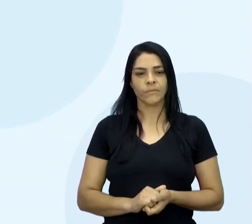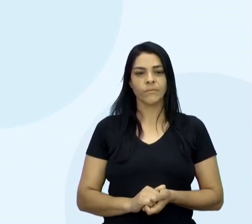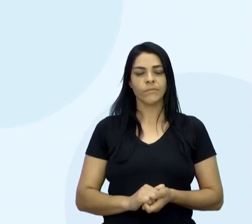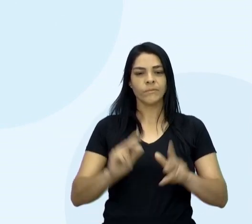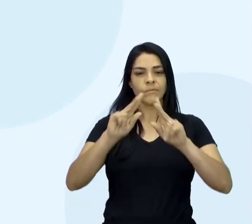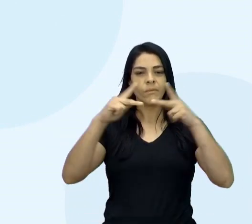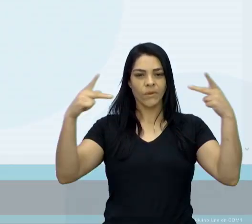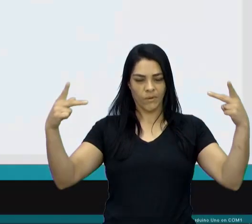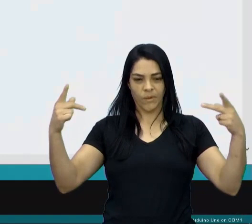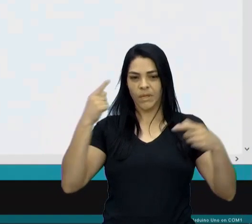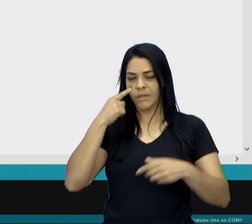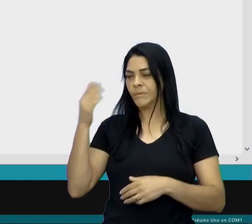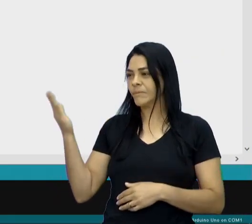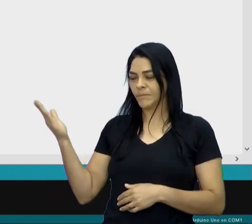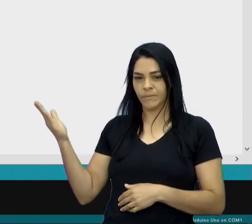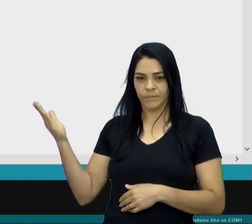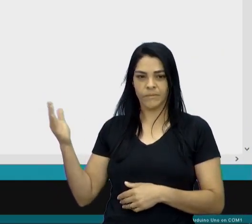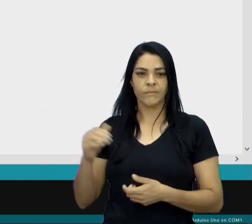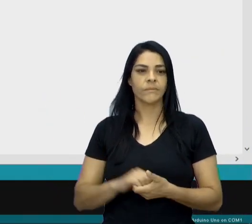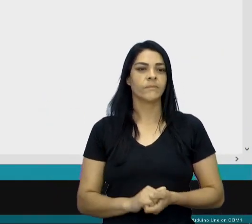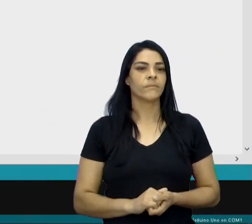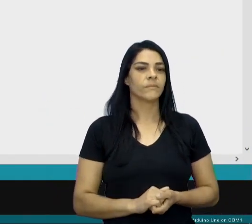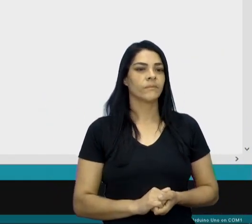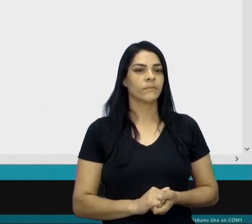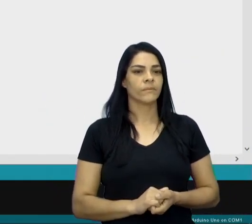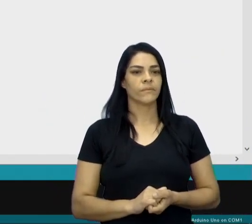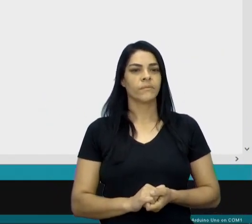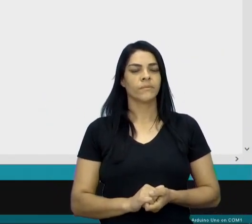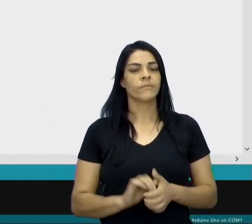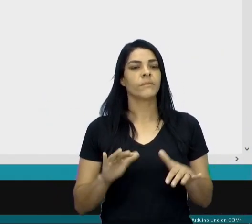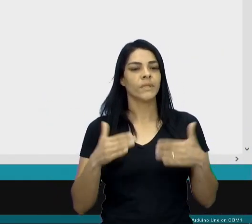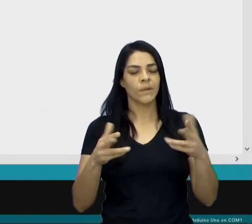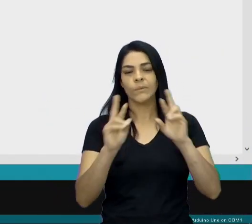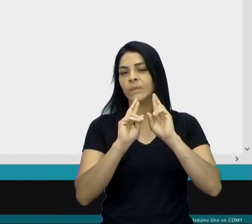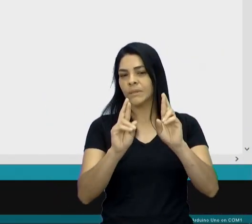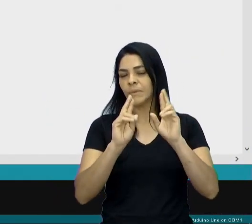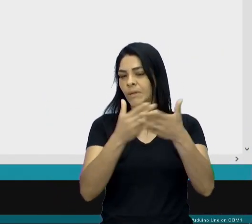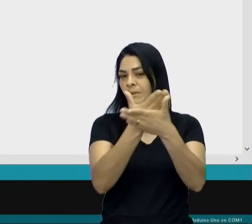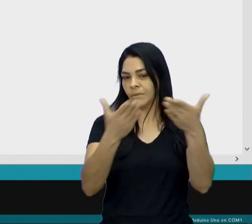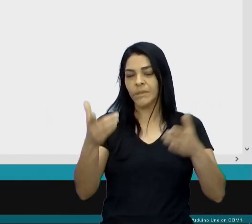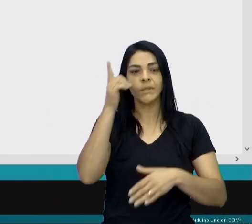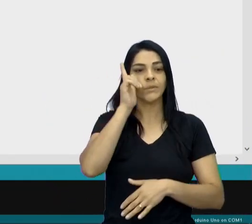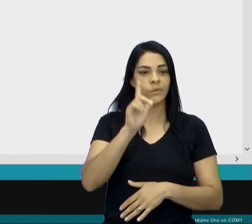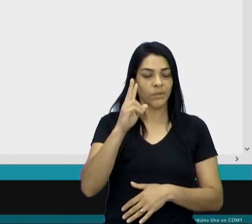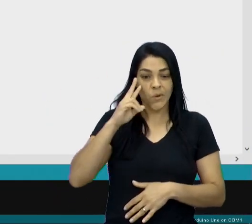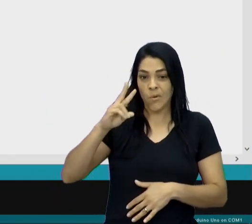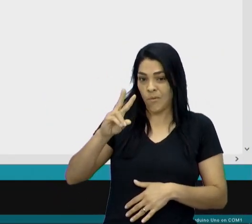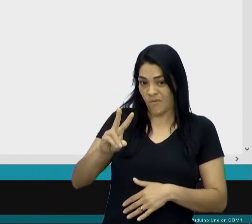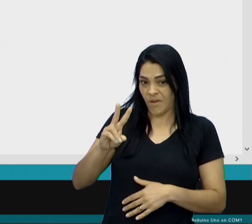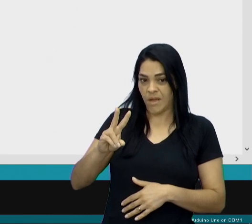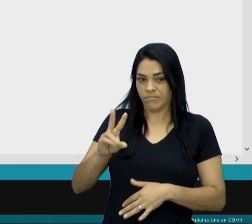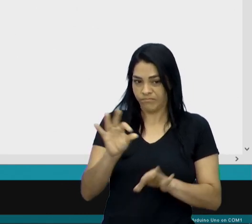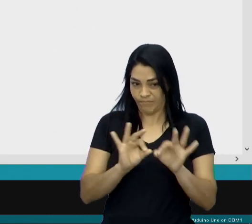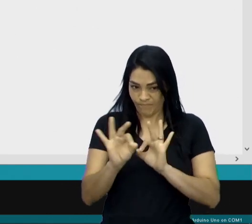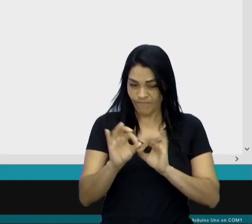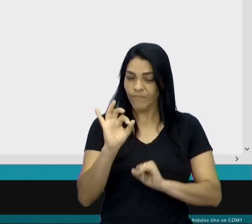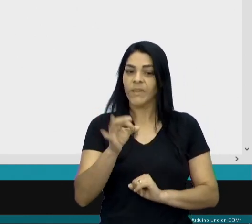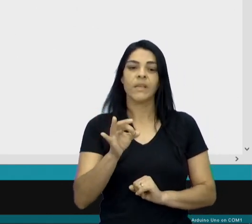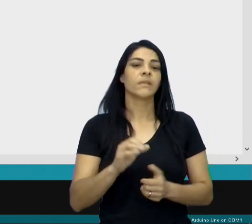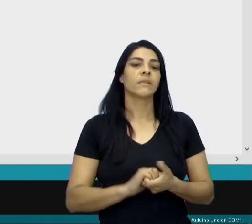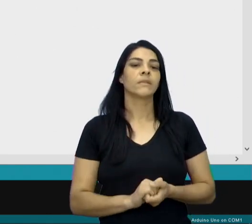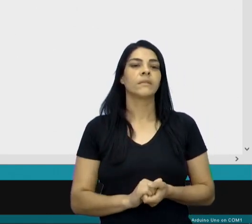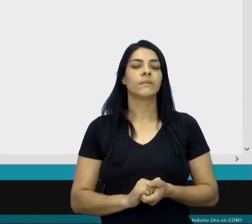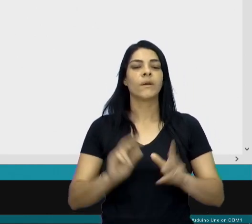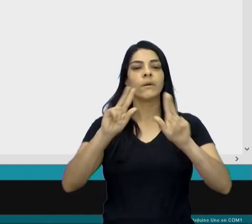na tela, mas depois eu volto pra vocês. Então, eu espero que vocês consigam ver esta programação. Então, naquele